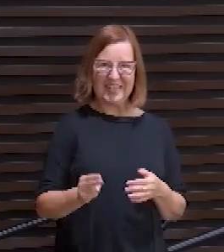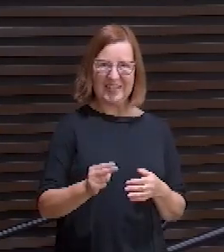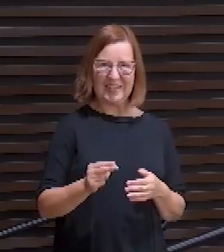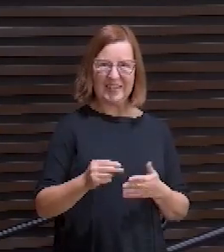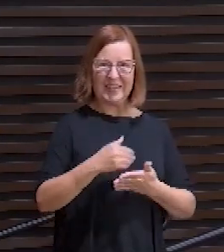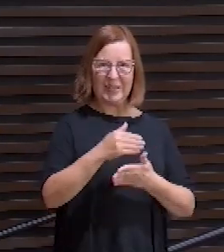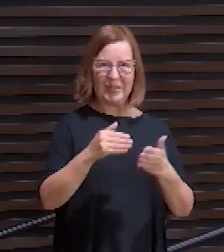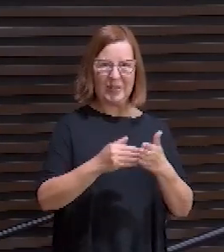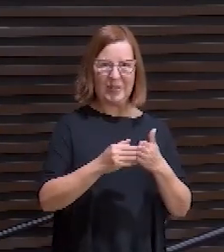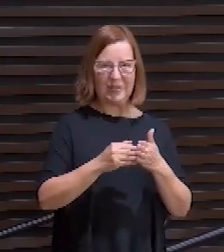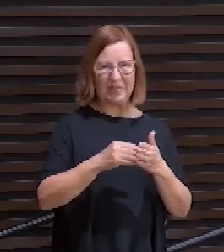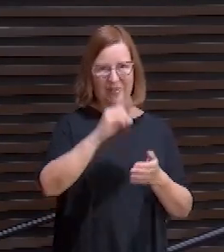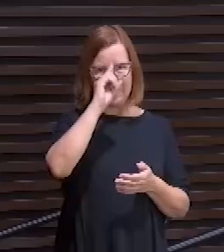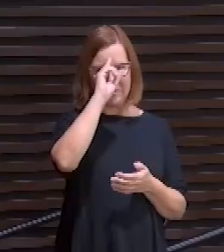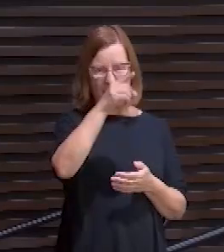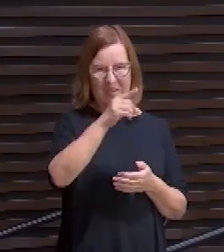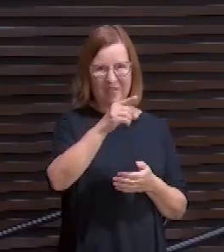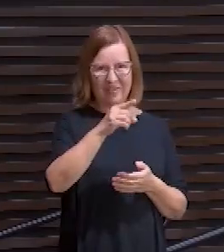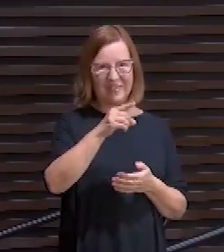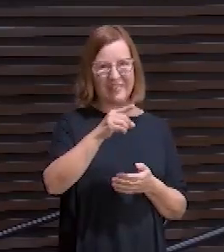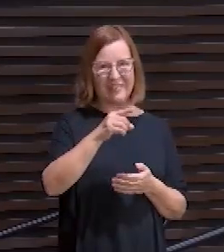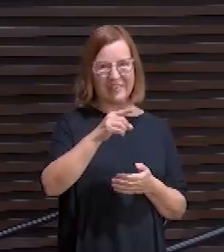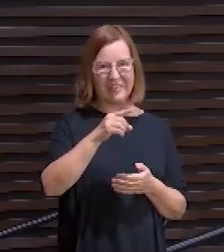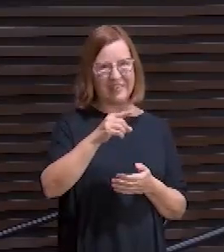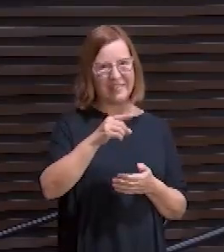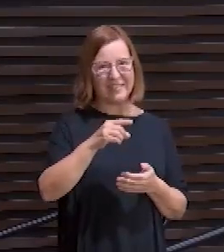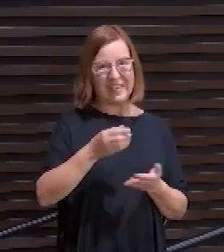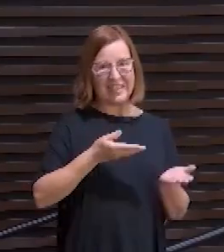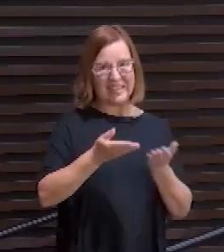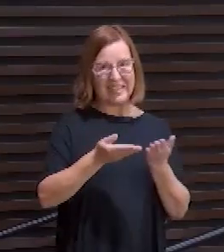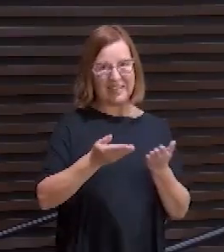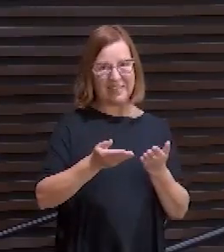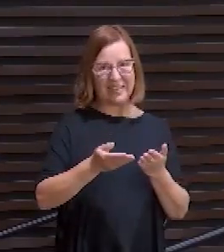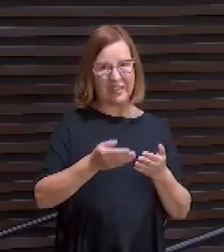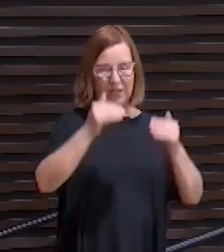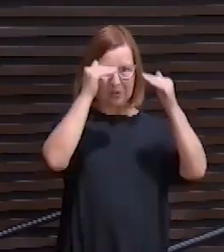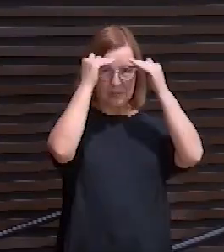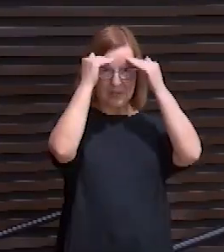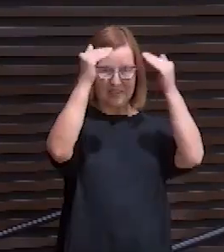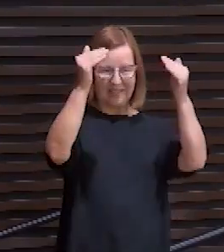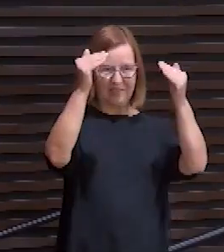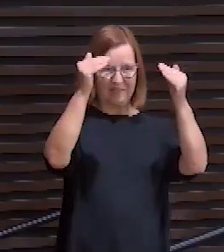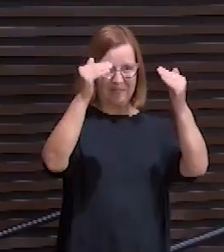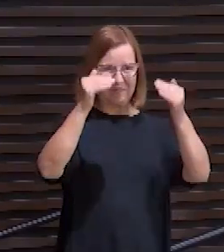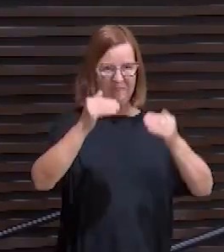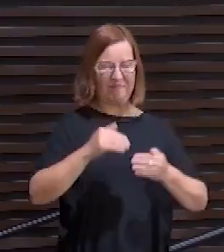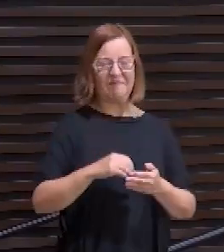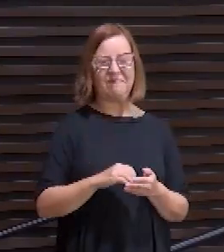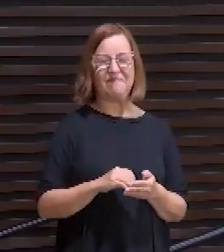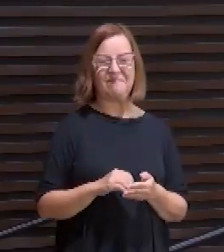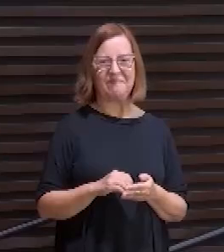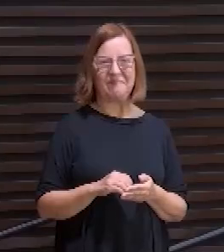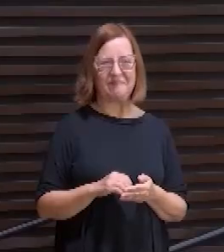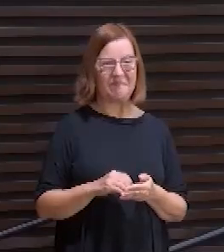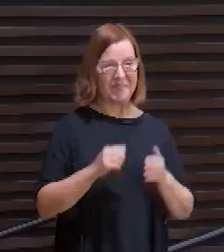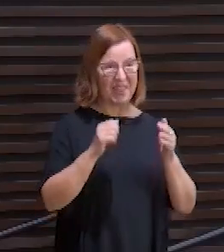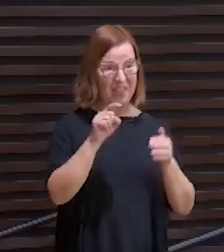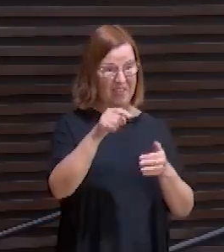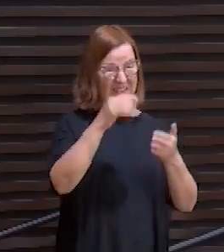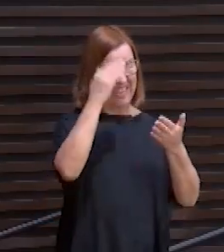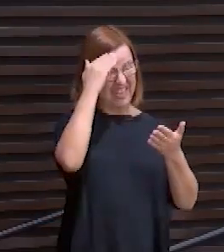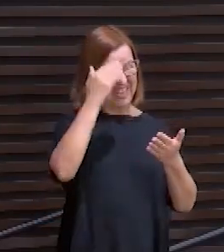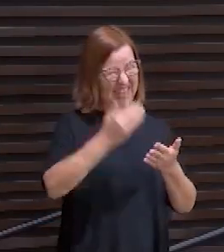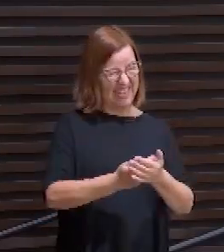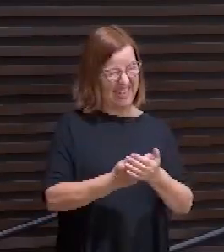eterno, e todos os domínios o servirão e lhe obedecerão. Você crê nisso, meu